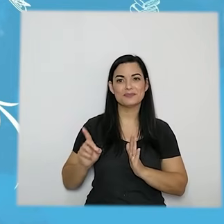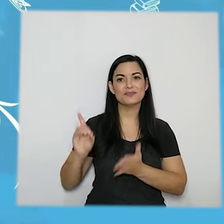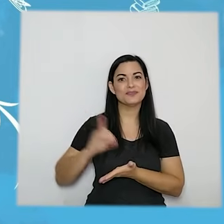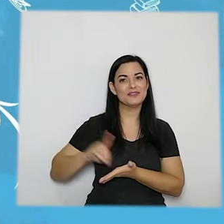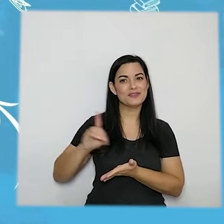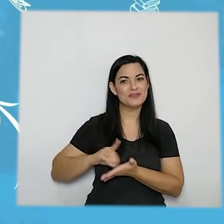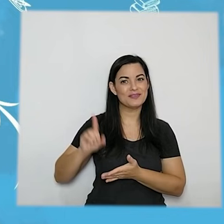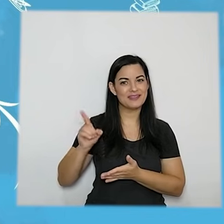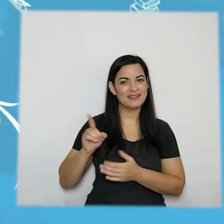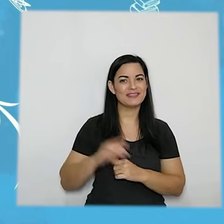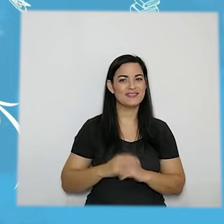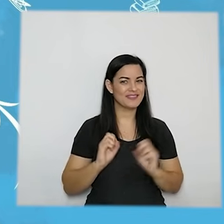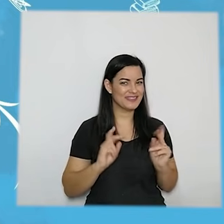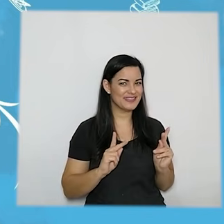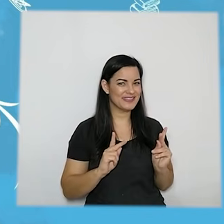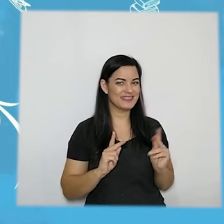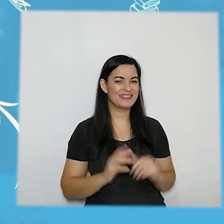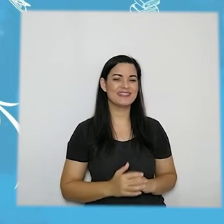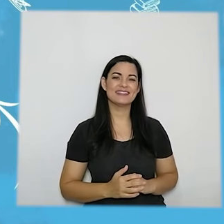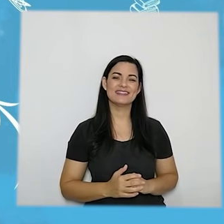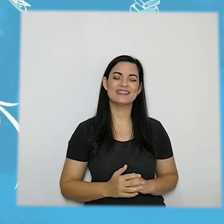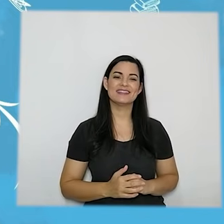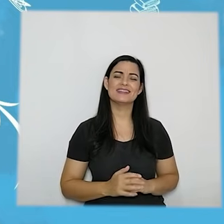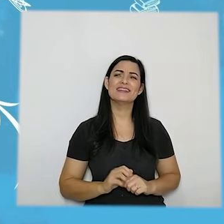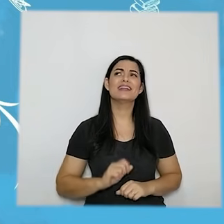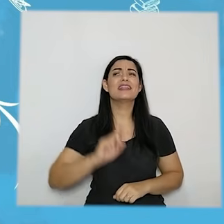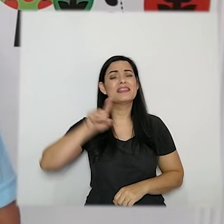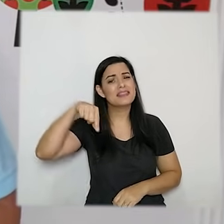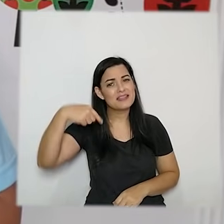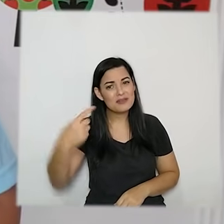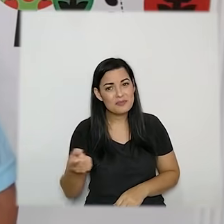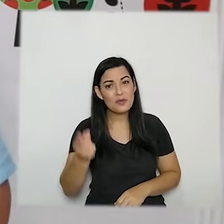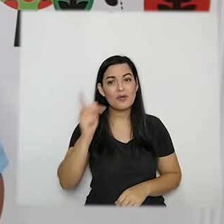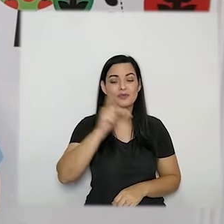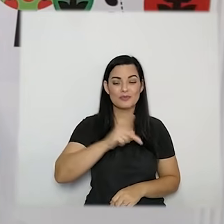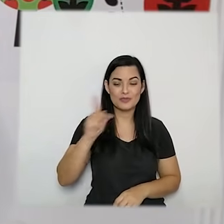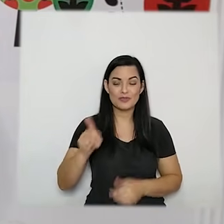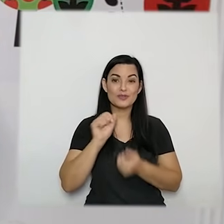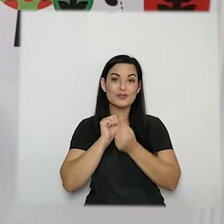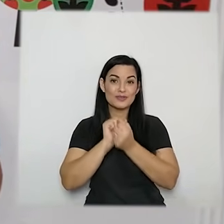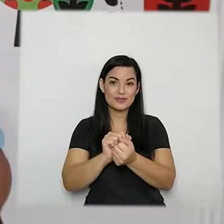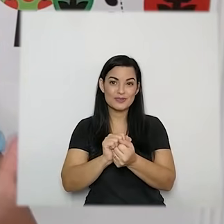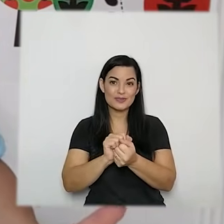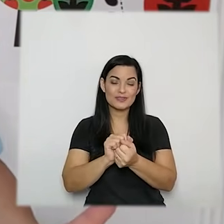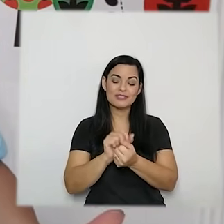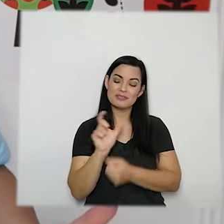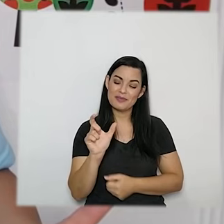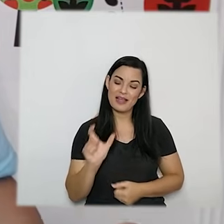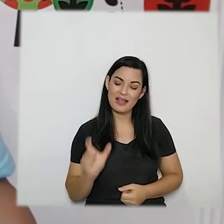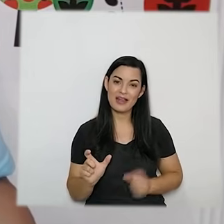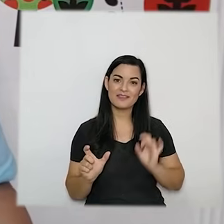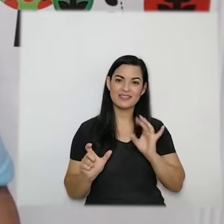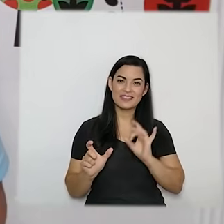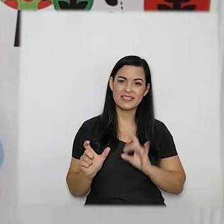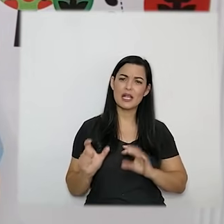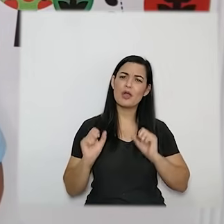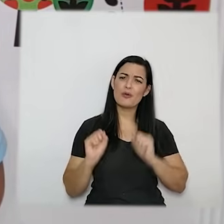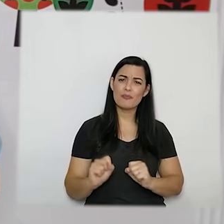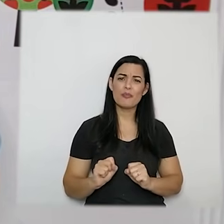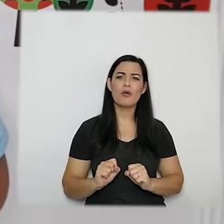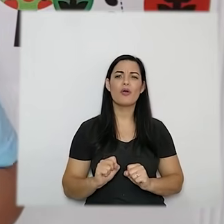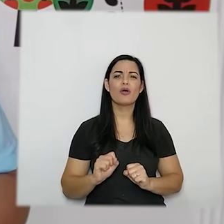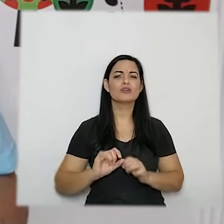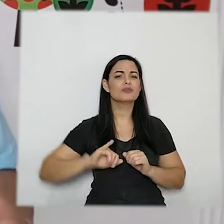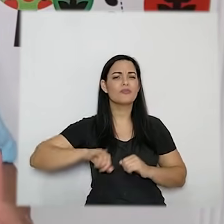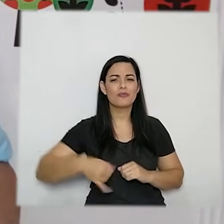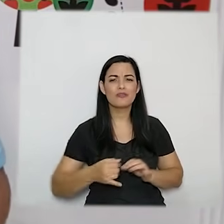de cada um deles, tá bom? E aí é claro que depois, com os professores de vocês, essas palavras podem ser